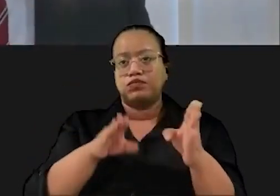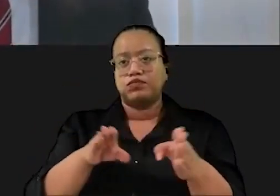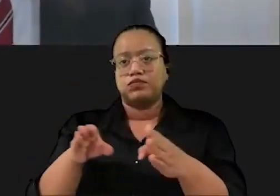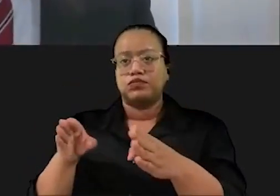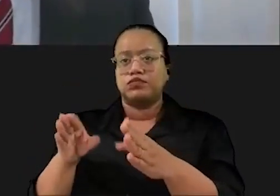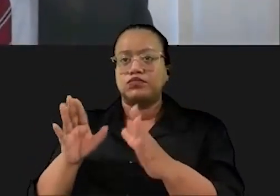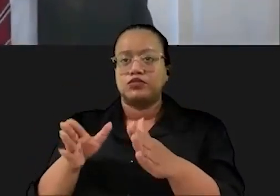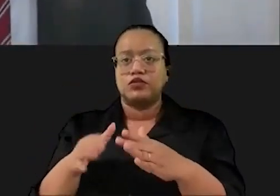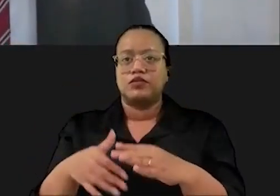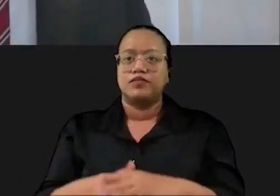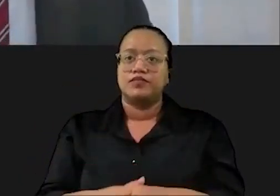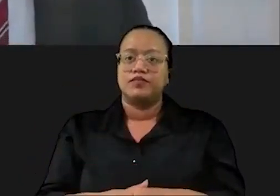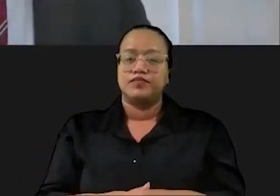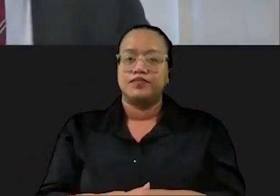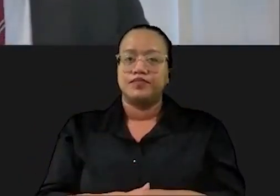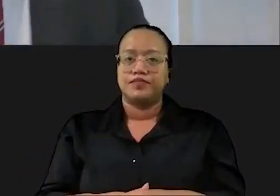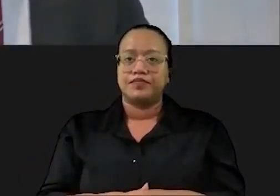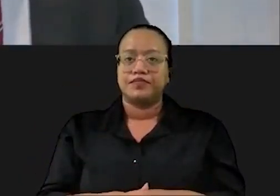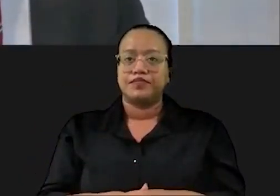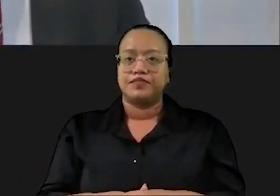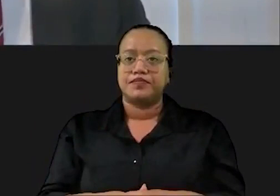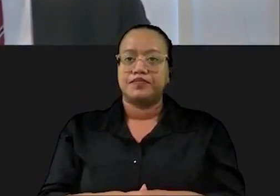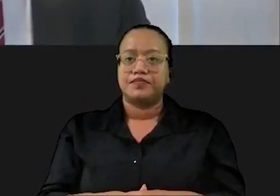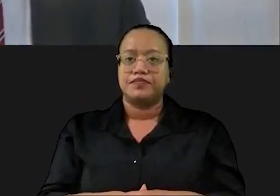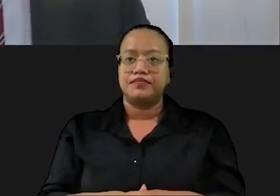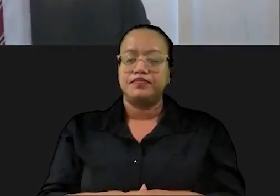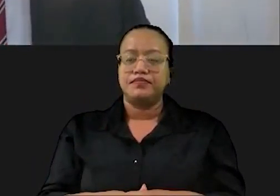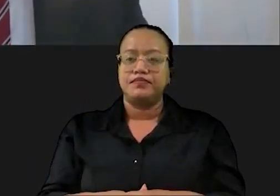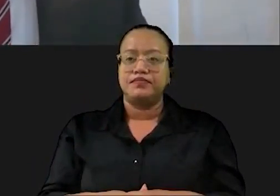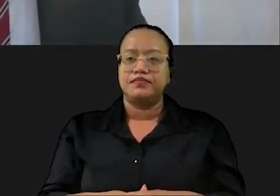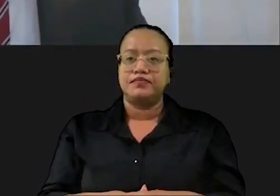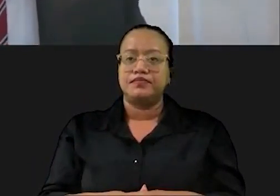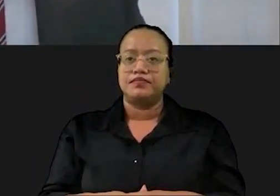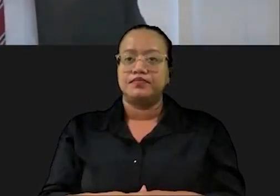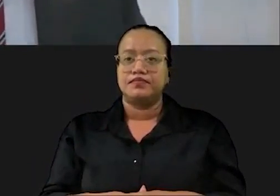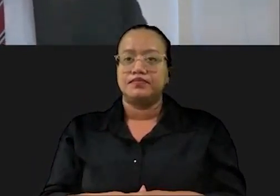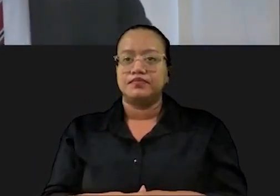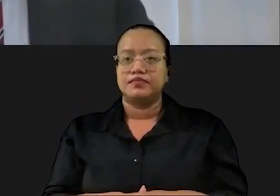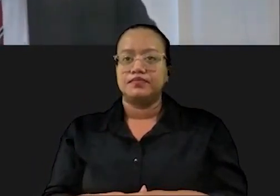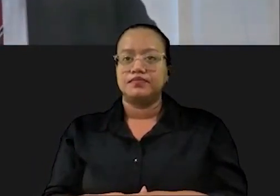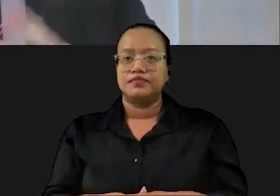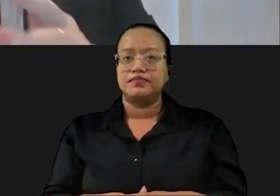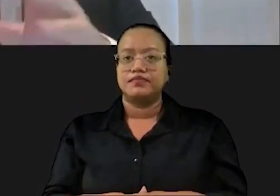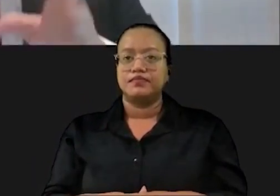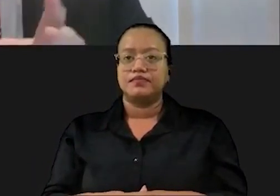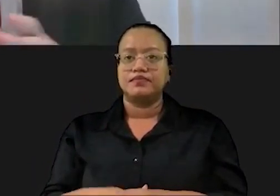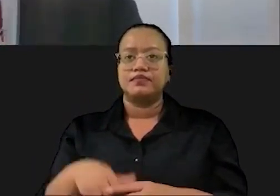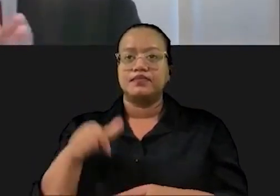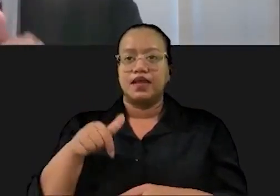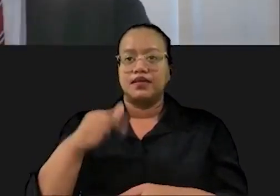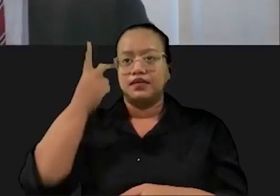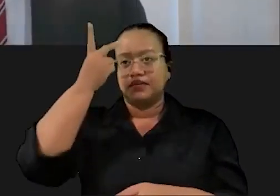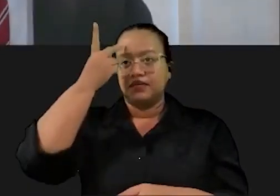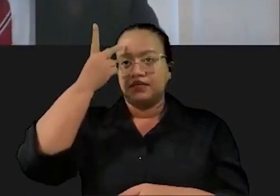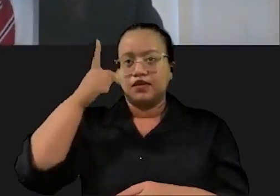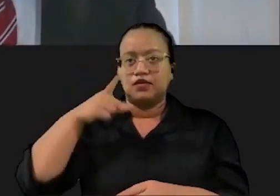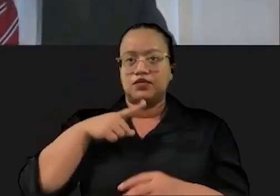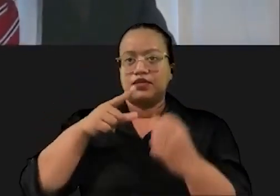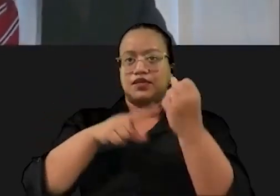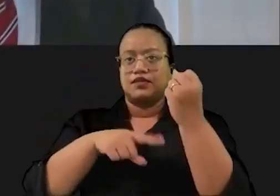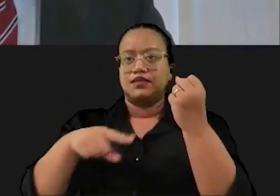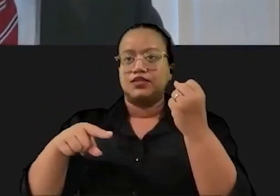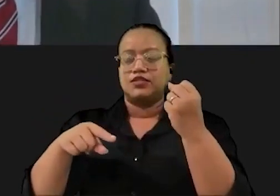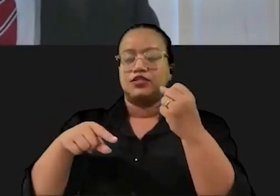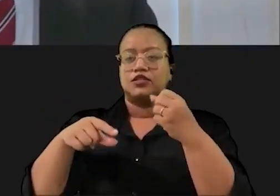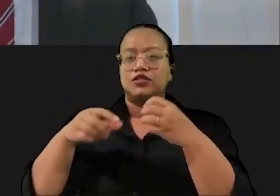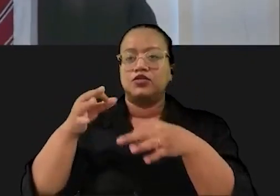feita. Aqui em São Paulo, eu tenho estatística do juizado, né, que a gente acompanha, tem um recorte temporal, mas ele é